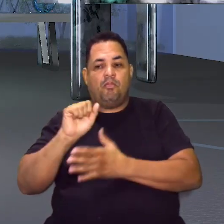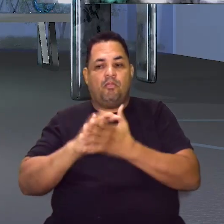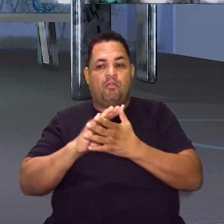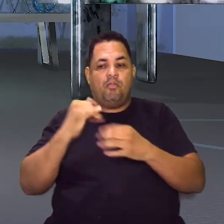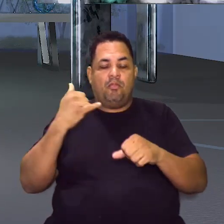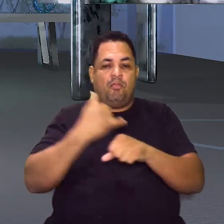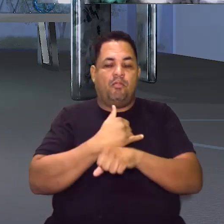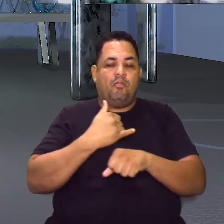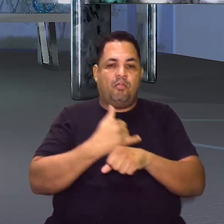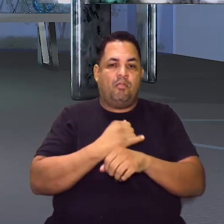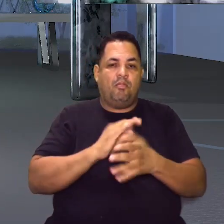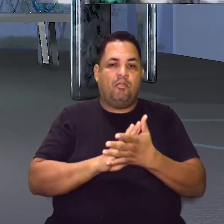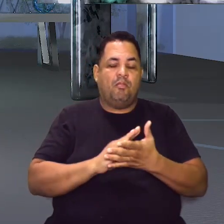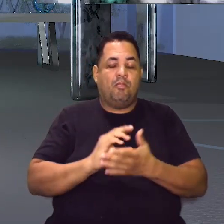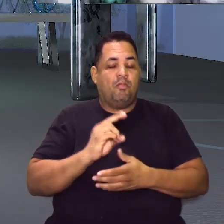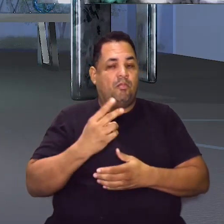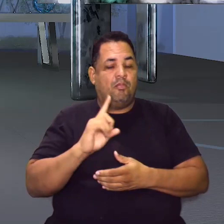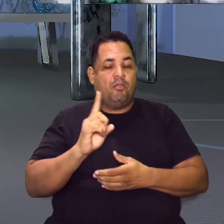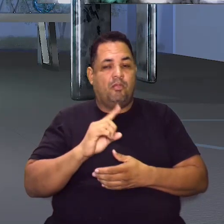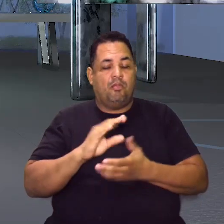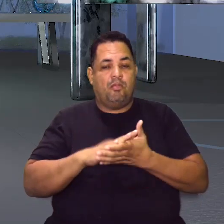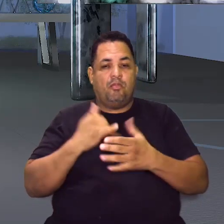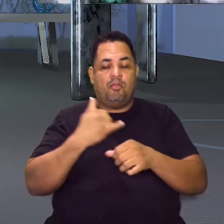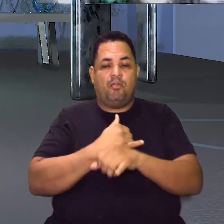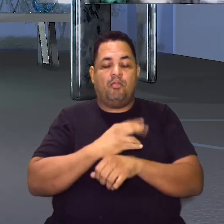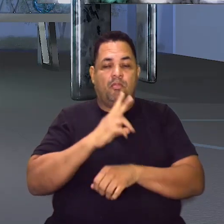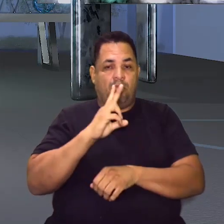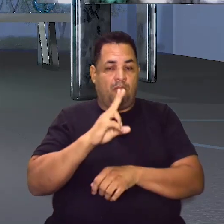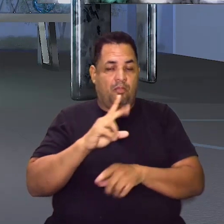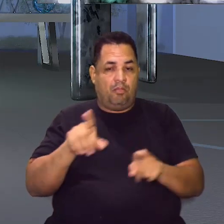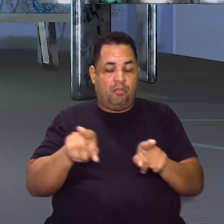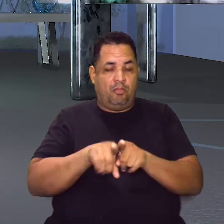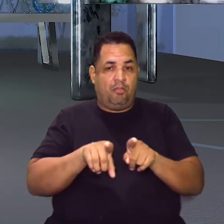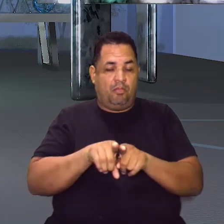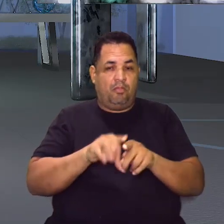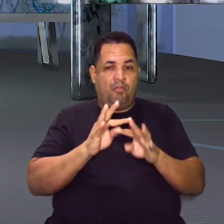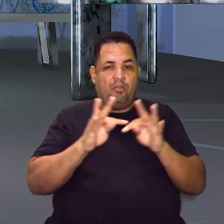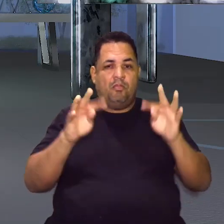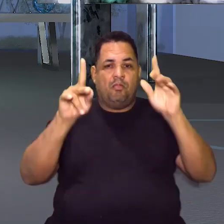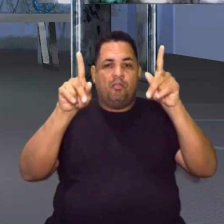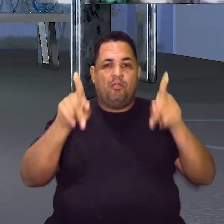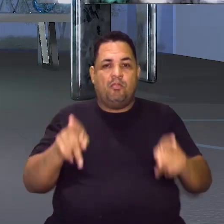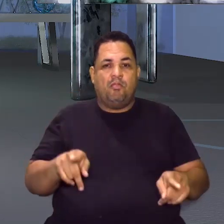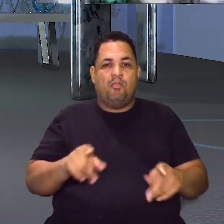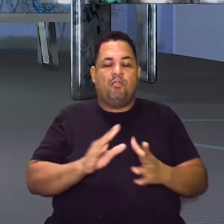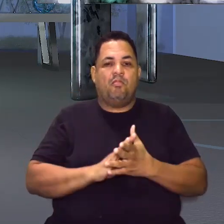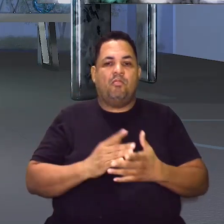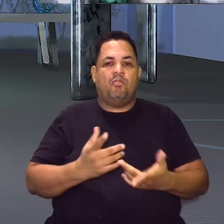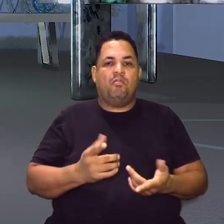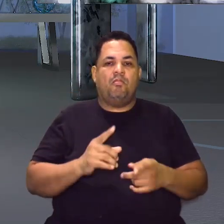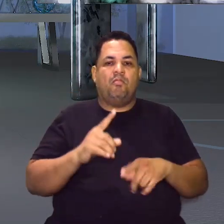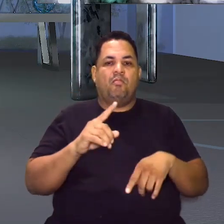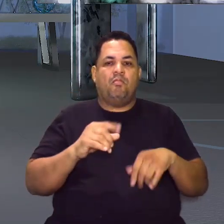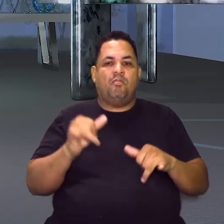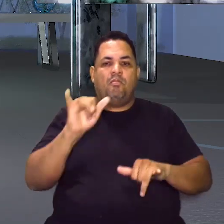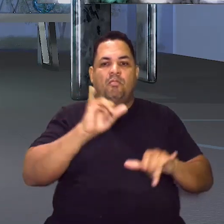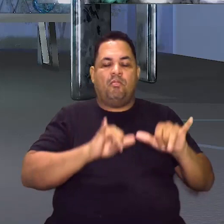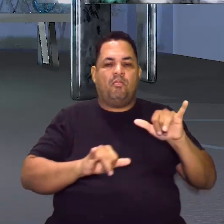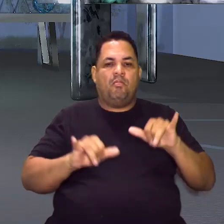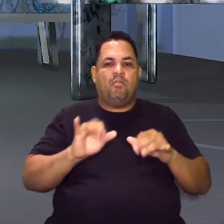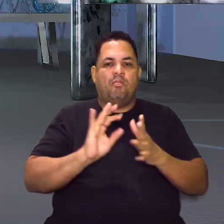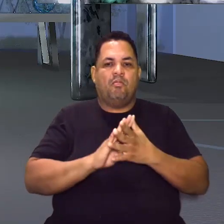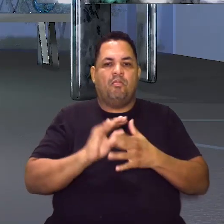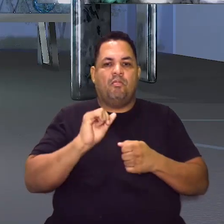metais, ou seja, metais, tá bom? Mesmo assim, existe na tabela periódica os elementos químicos que ainda estão